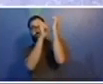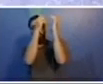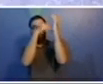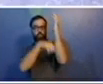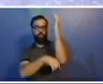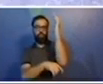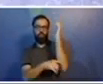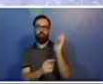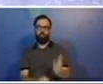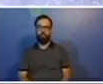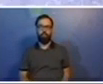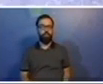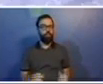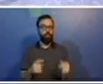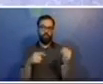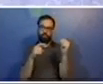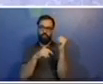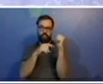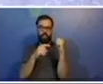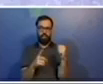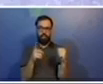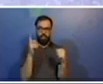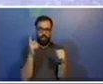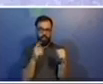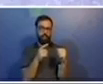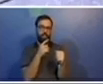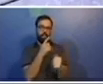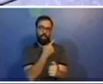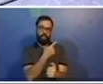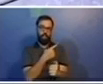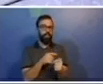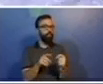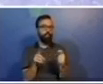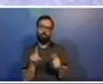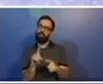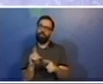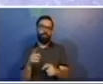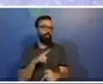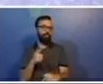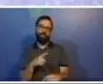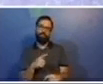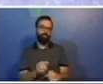condutores. Não tendo esses vasos, não tem essas estruturas verdadeiras.